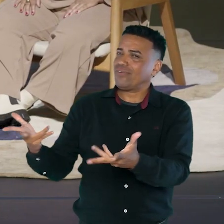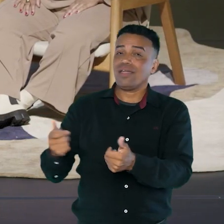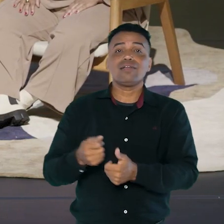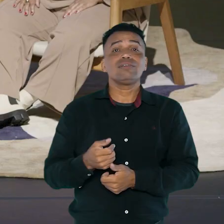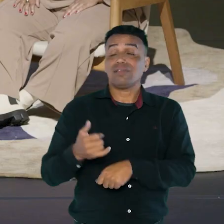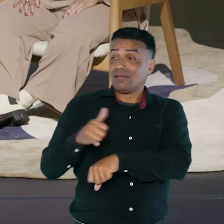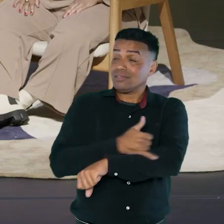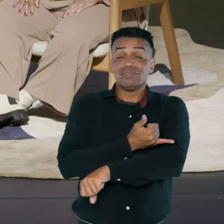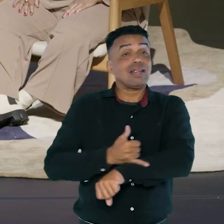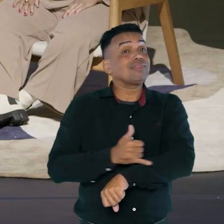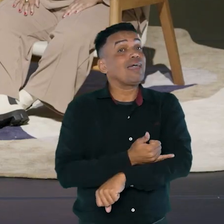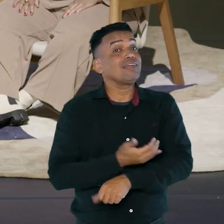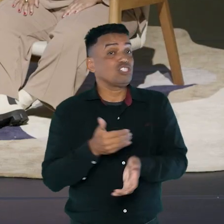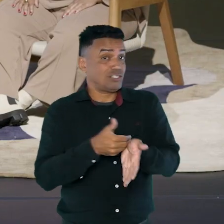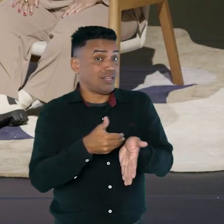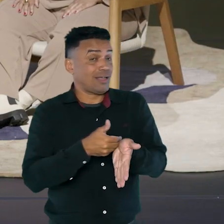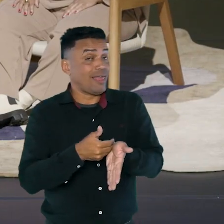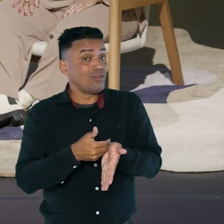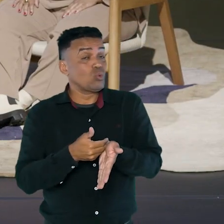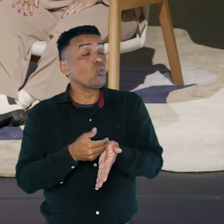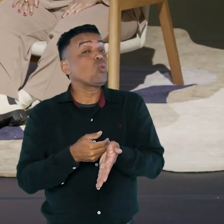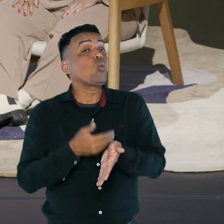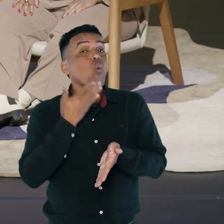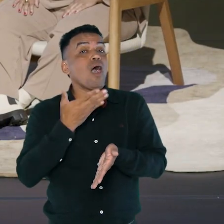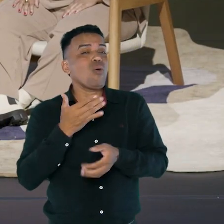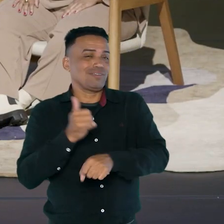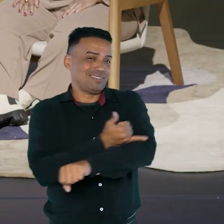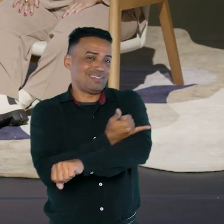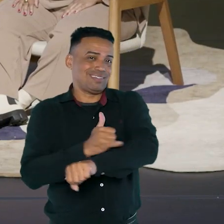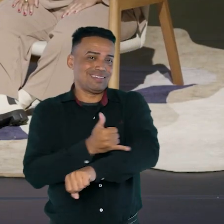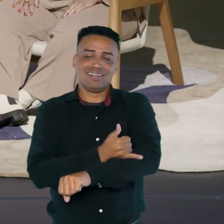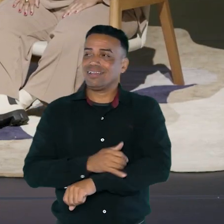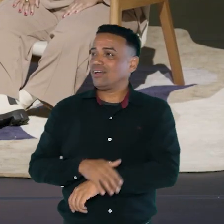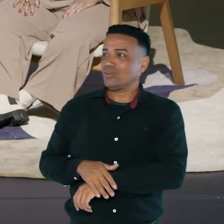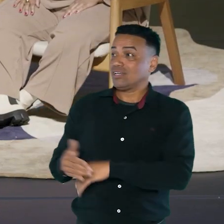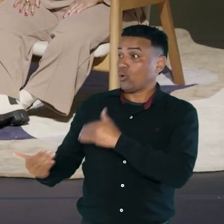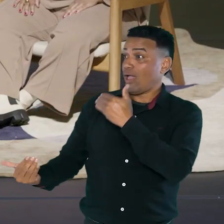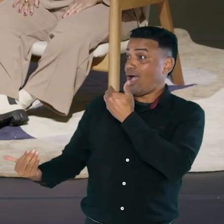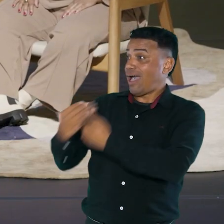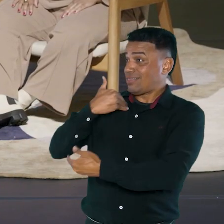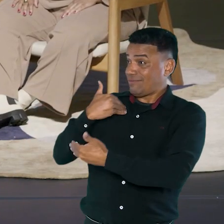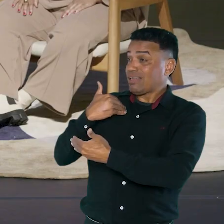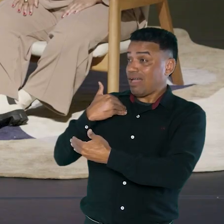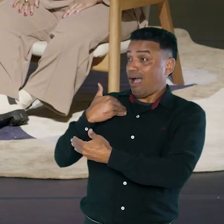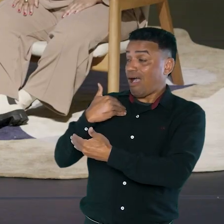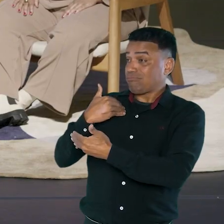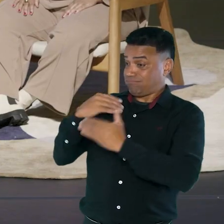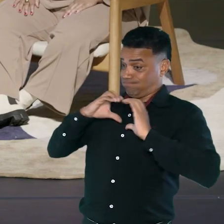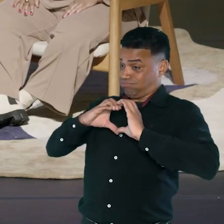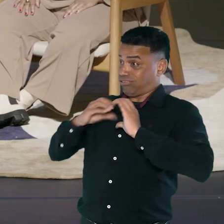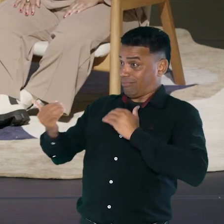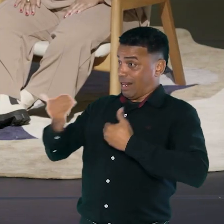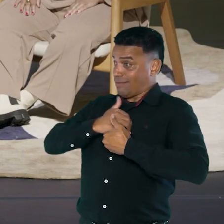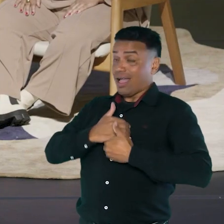a sua estratégia? Segredo? Qual o segredo? Estratégia? Você não quer atravessar a gente com uma estratégia, não?